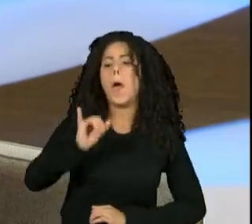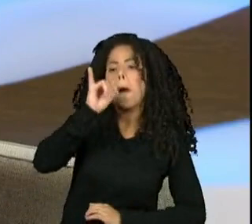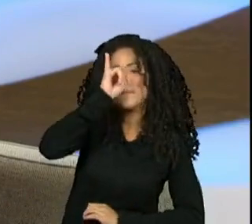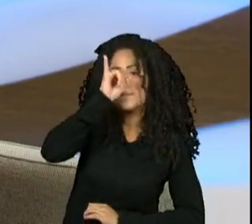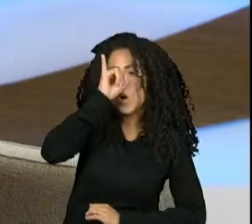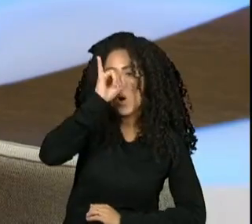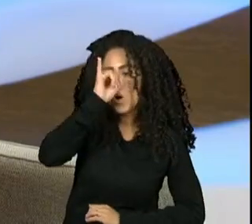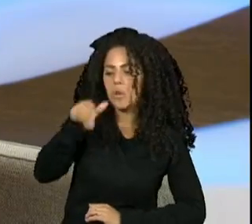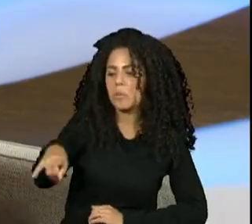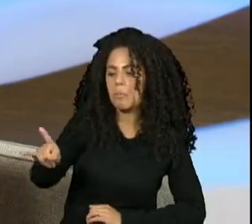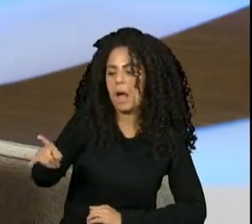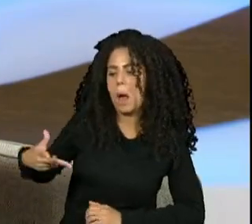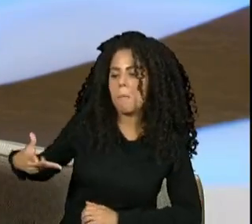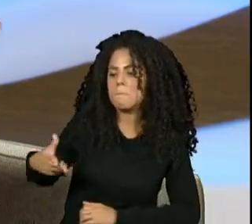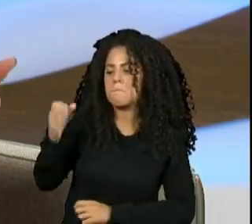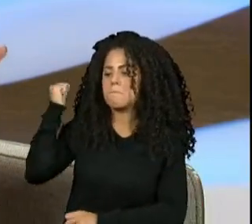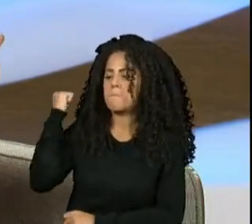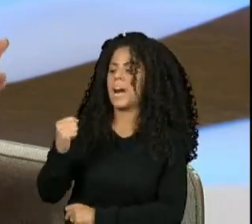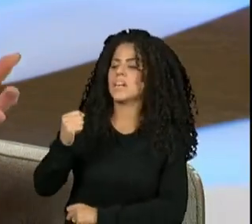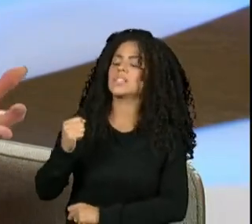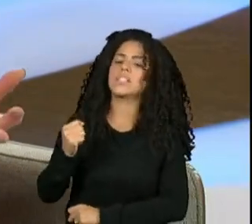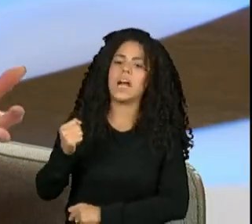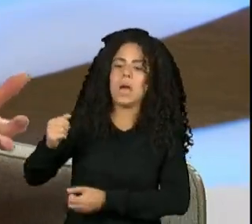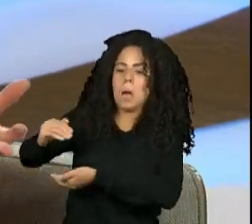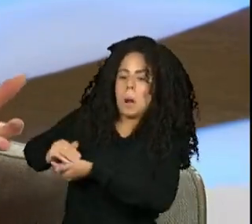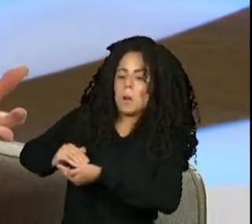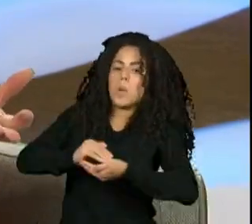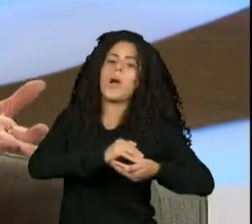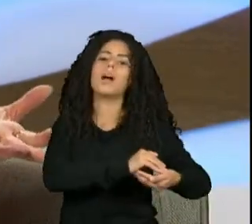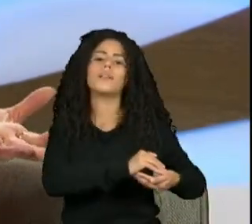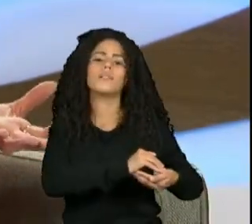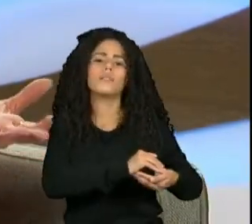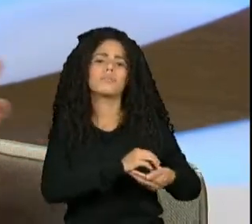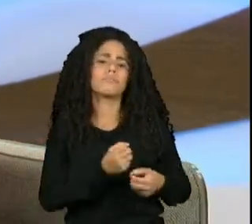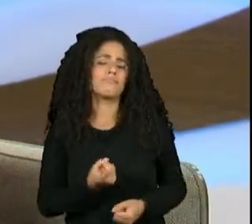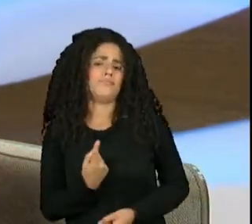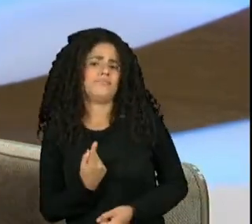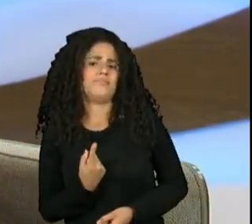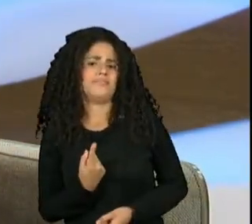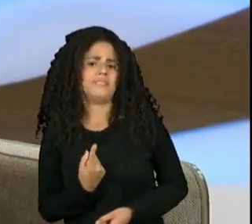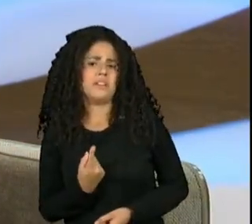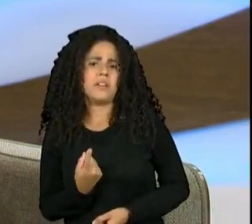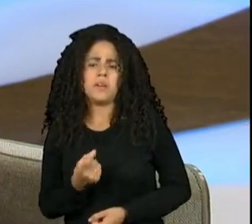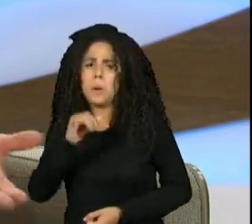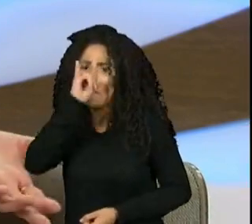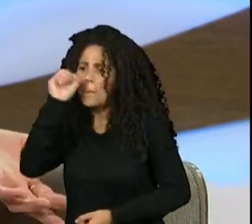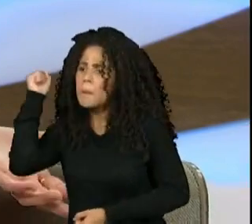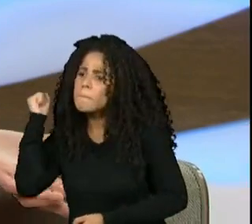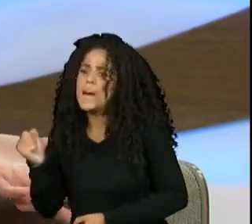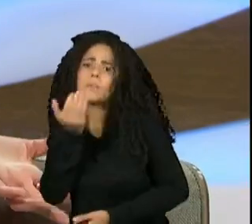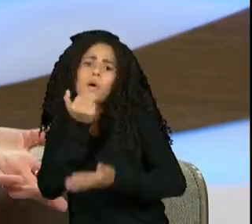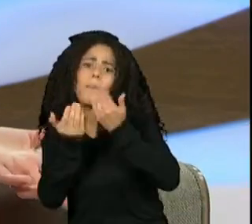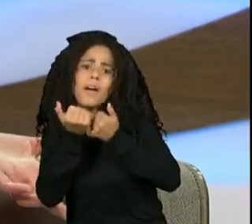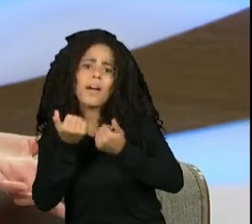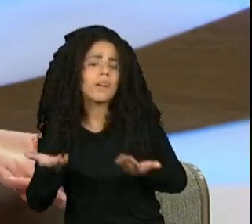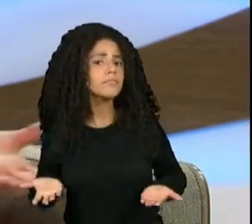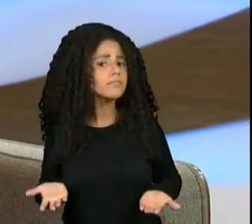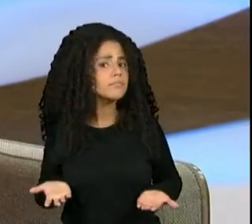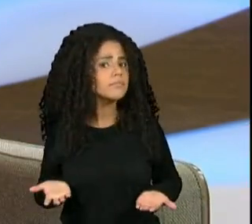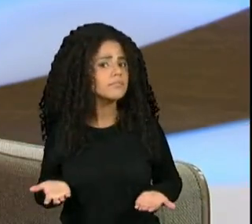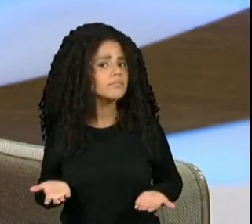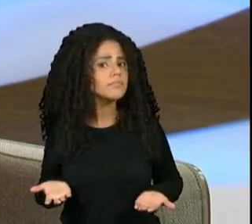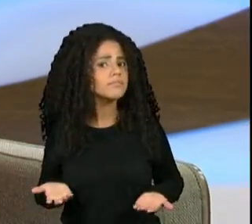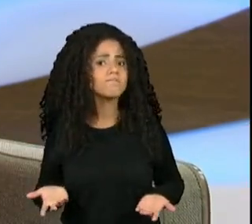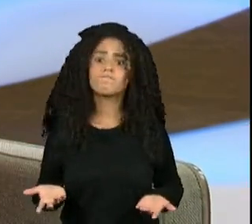para doar órgãos? Ora, se matam milhões de porcos todos os dias para comer, né? Como é que a gente vai questionar, né, se